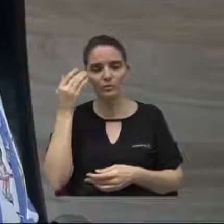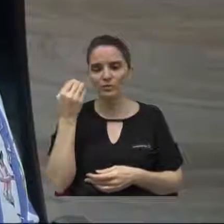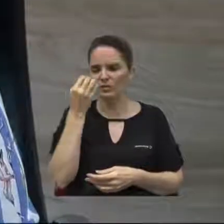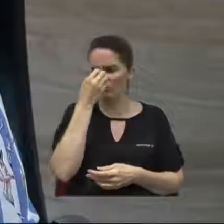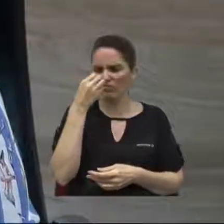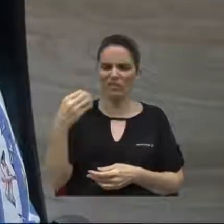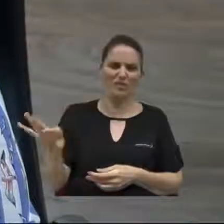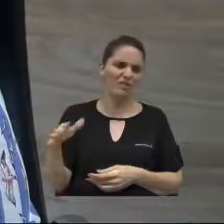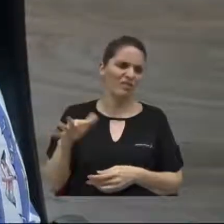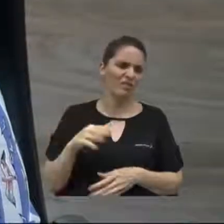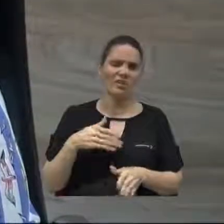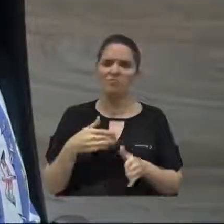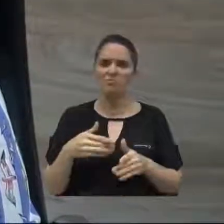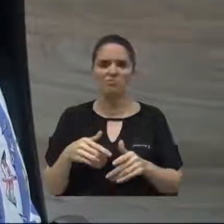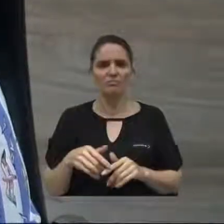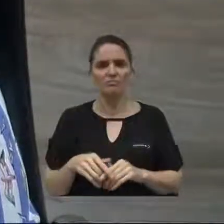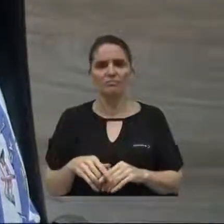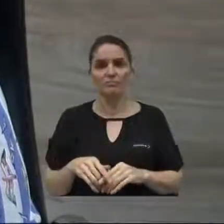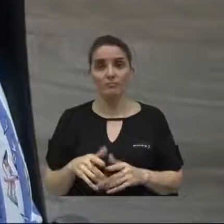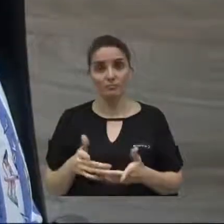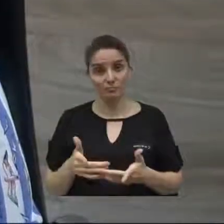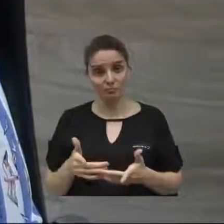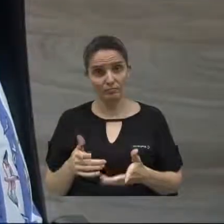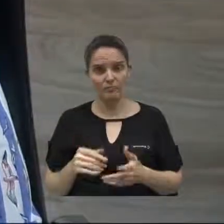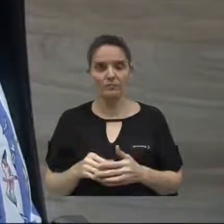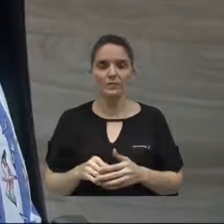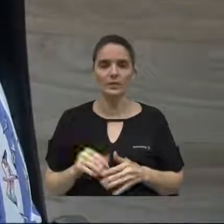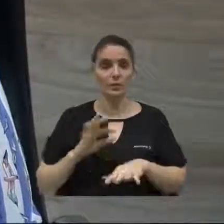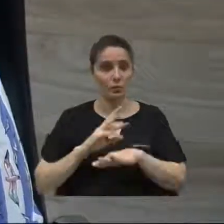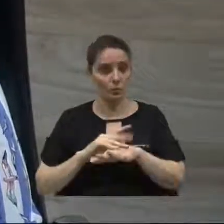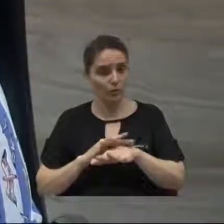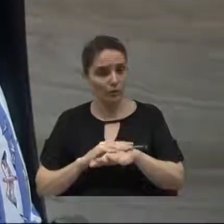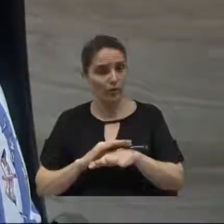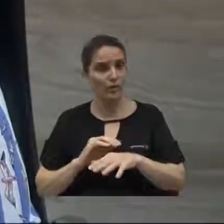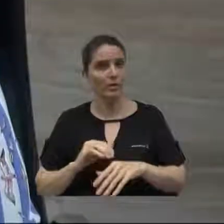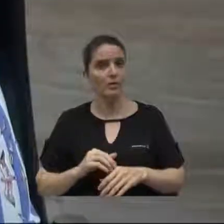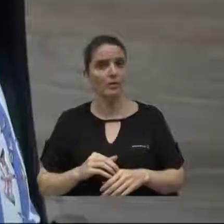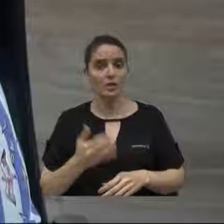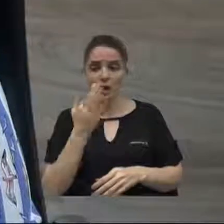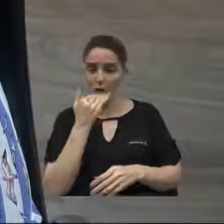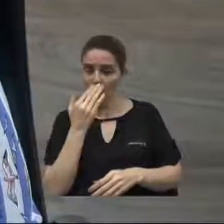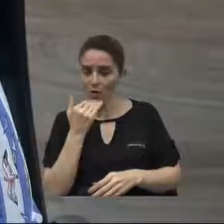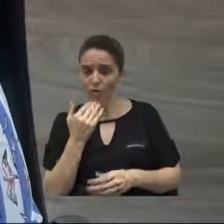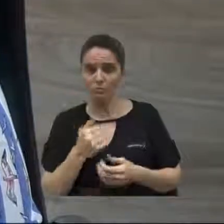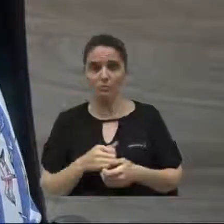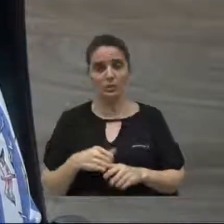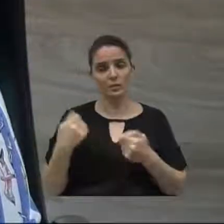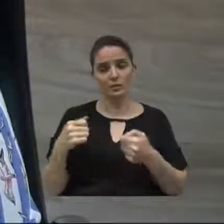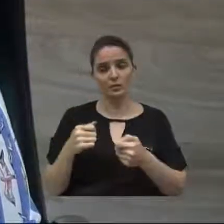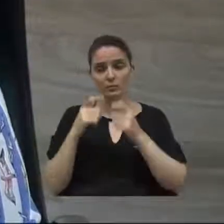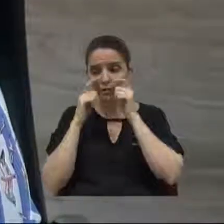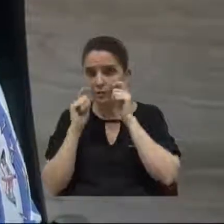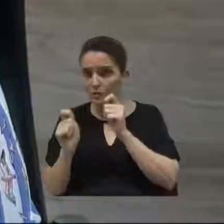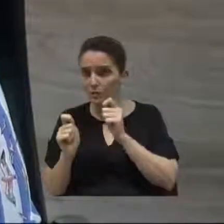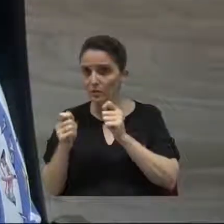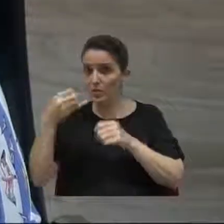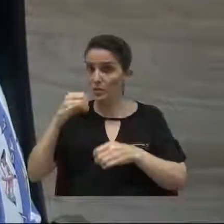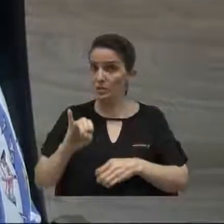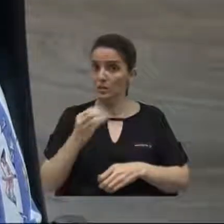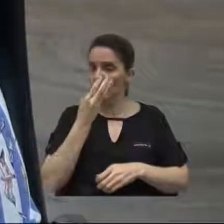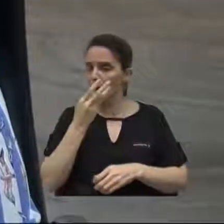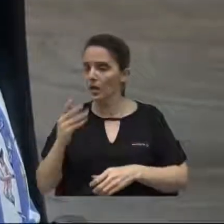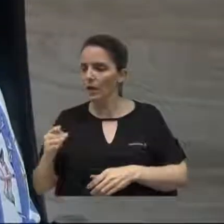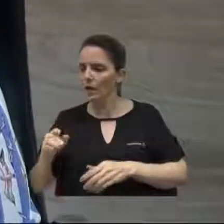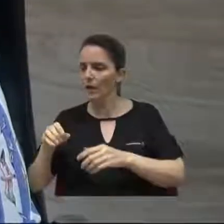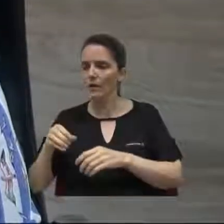E isso, logicamente, cabe para as doenças, para a nutrição, para da criança ir ou não ir na escola,